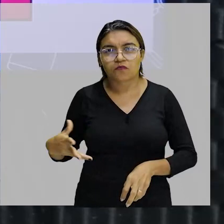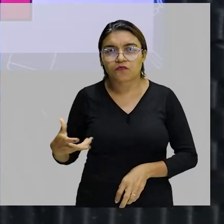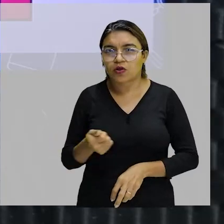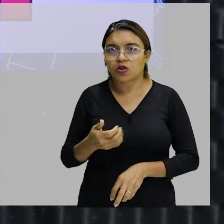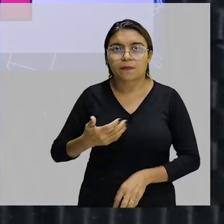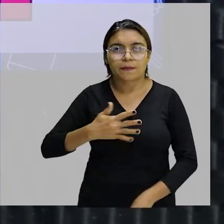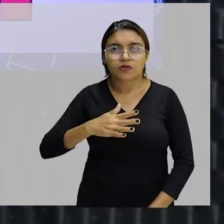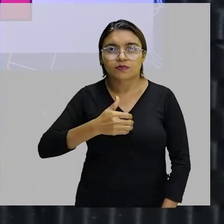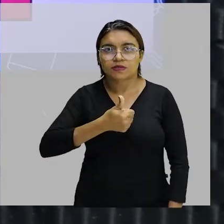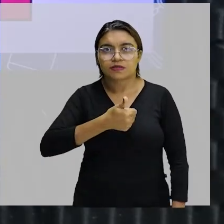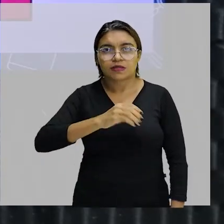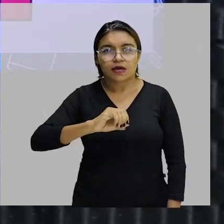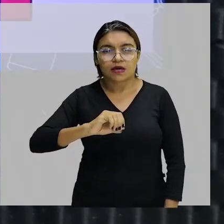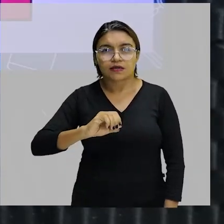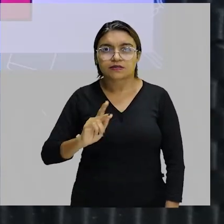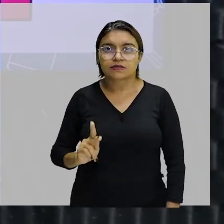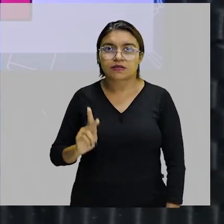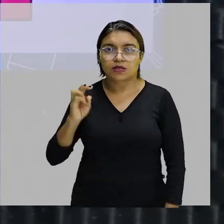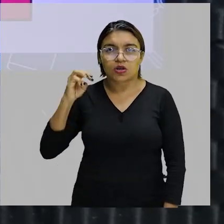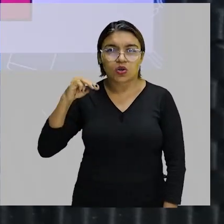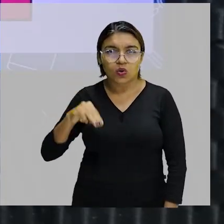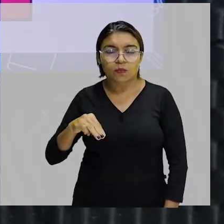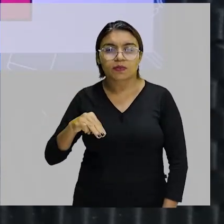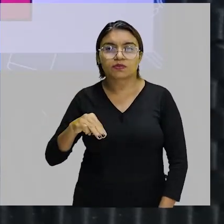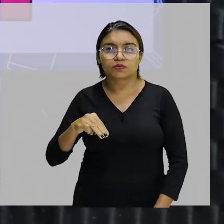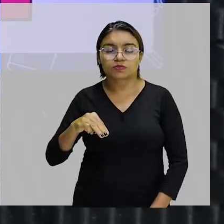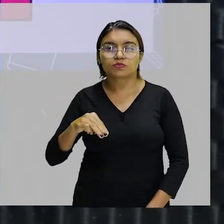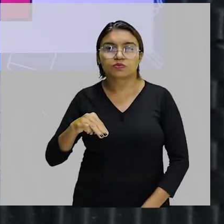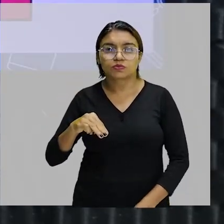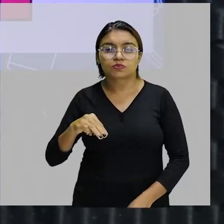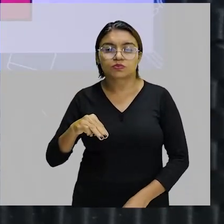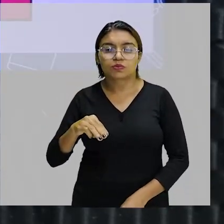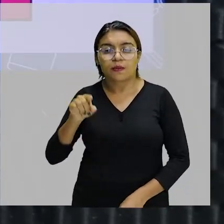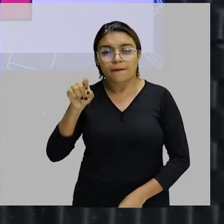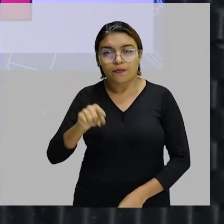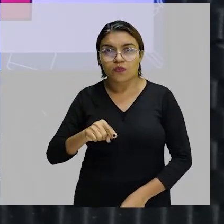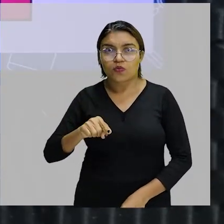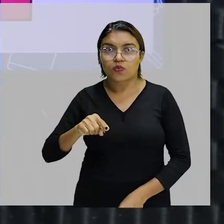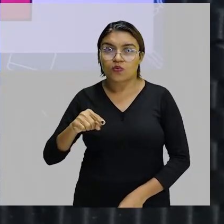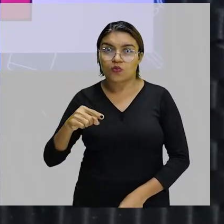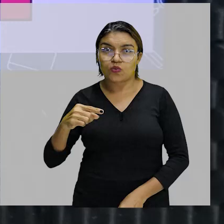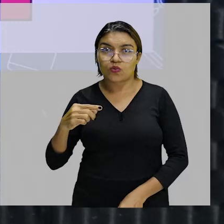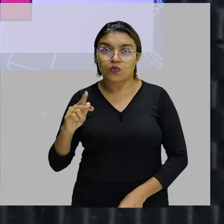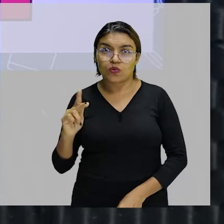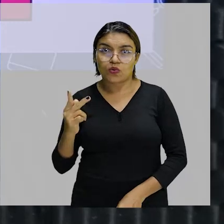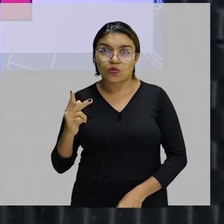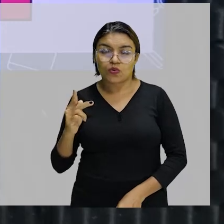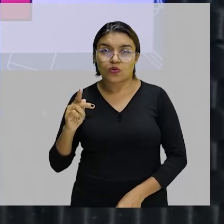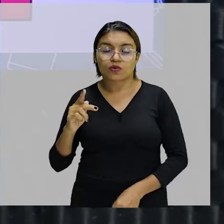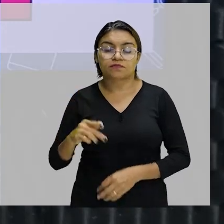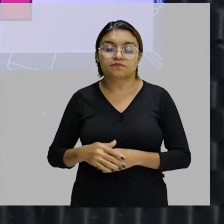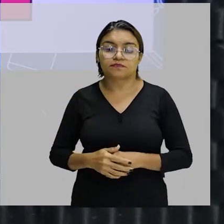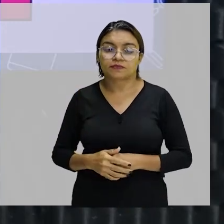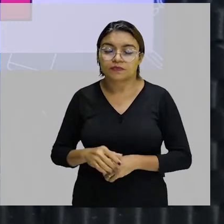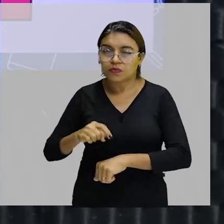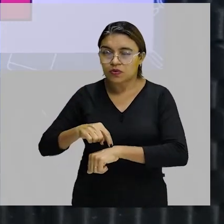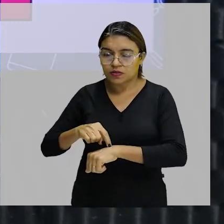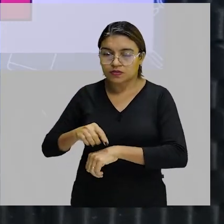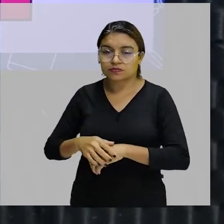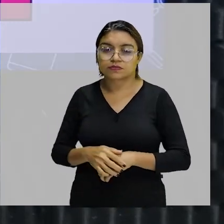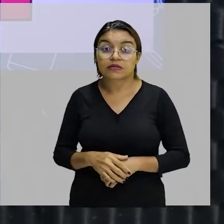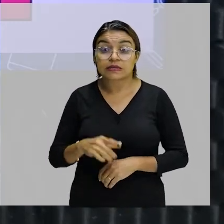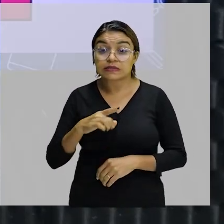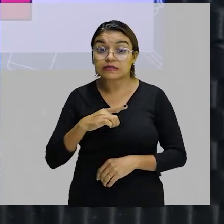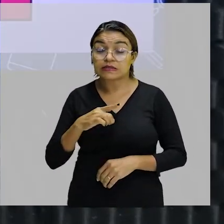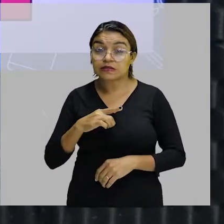menos de 10 km por hora. Ele vai correr 6 km nesse tempo. Ele está tendo um bom